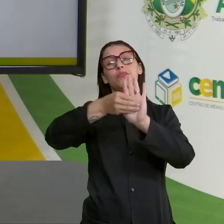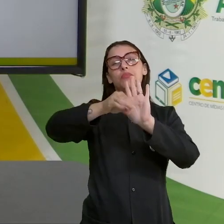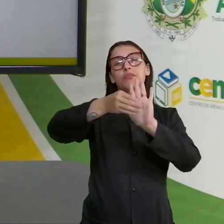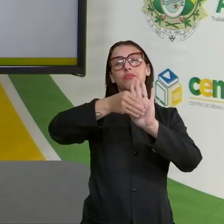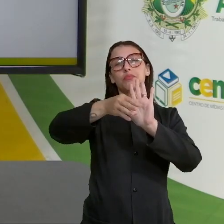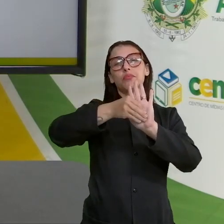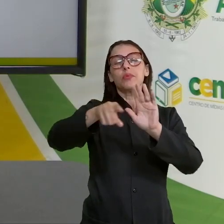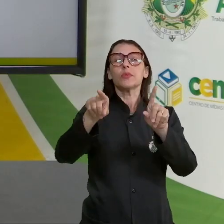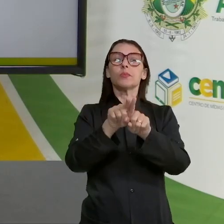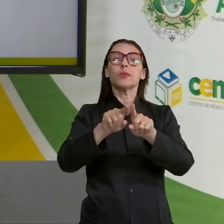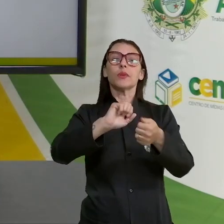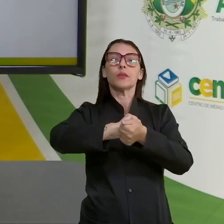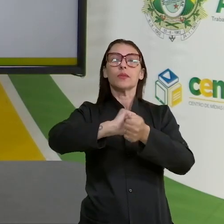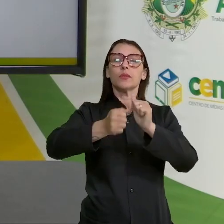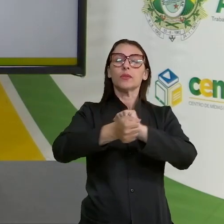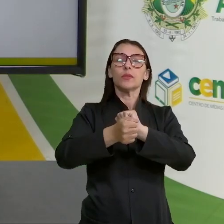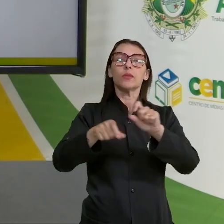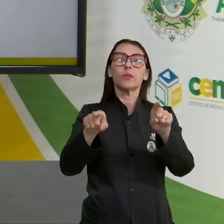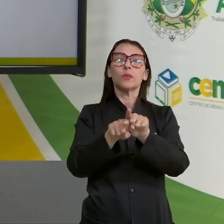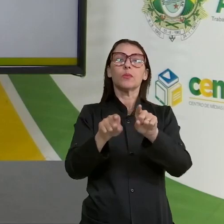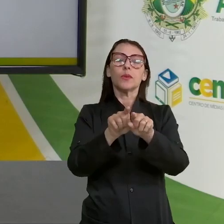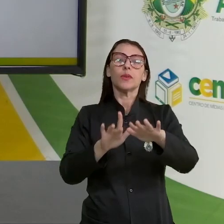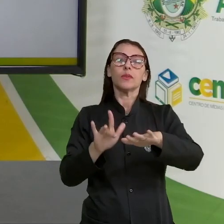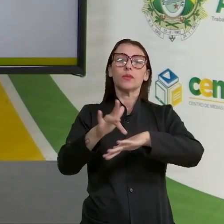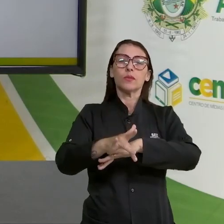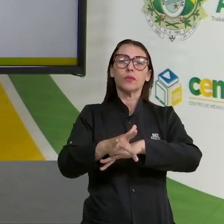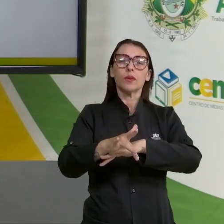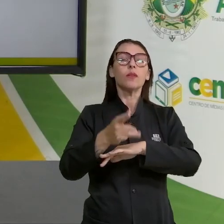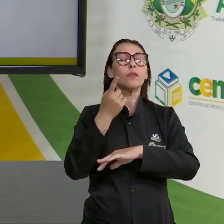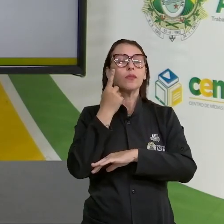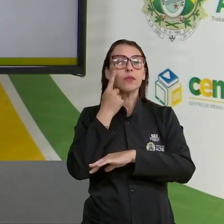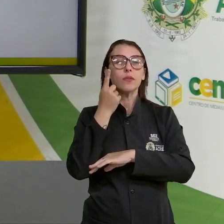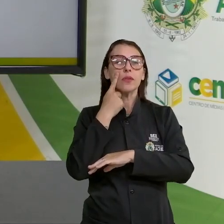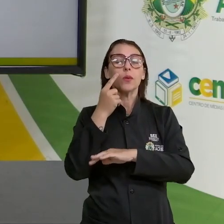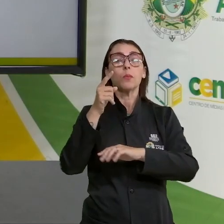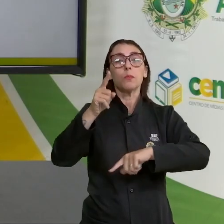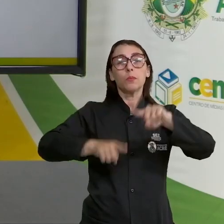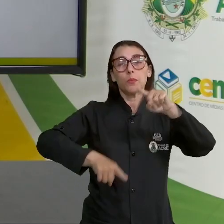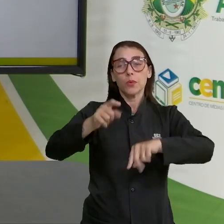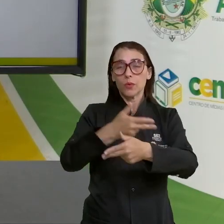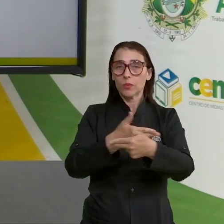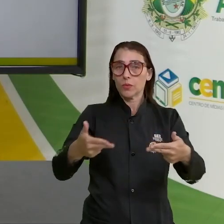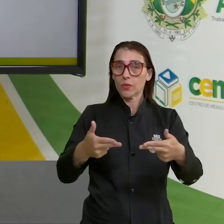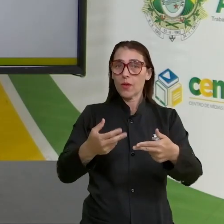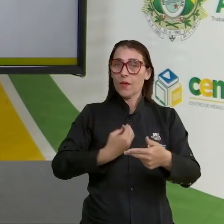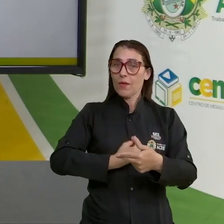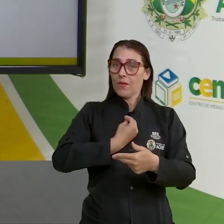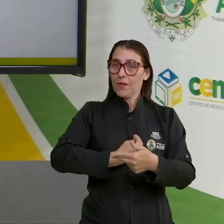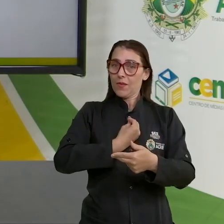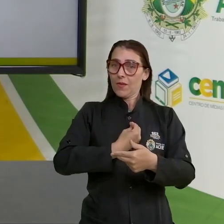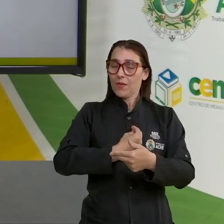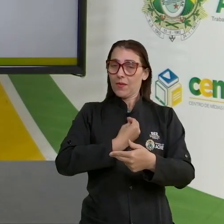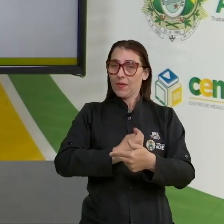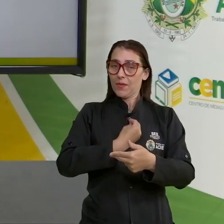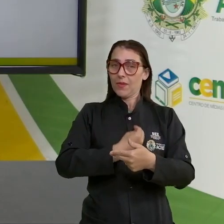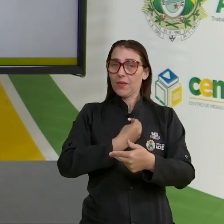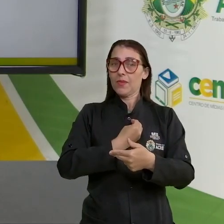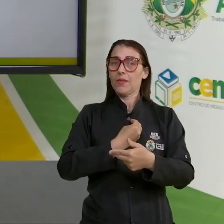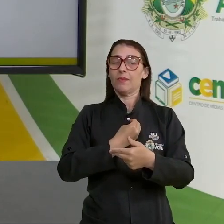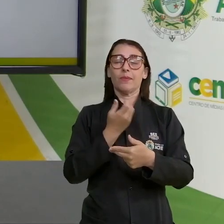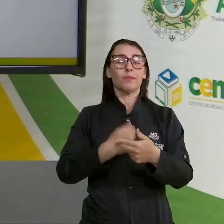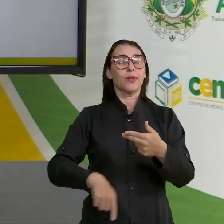global, associado às redes sociais. Então, você vê um produto, você estava vivendo a sua vida tranquilamente sem